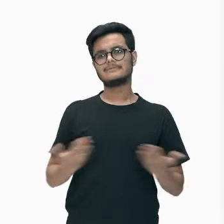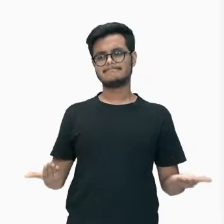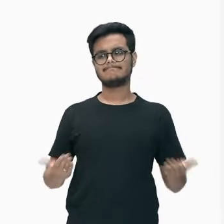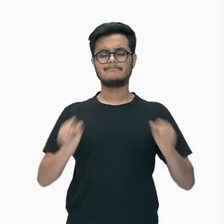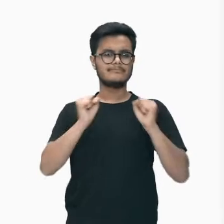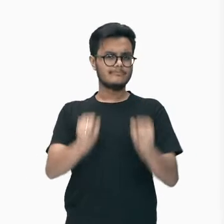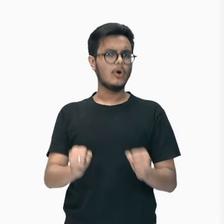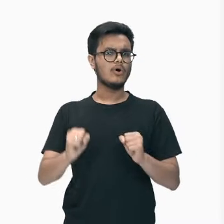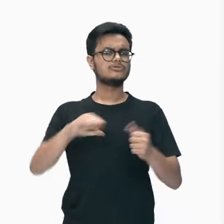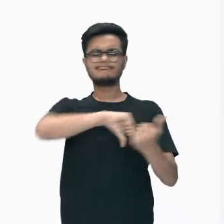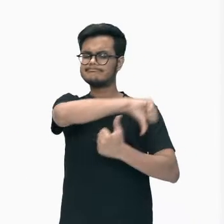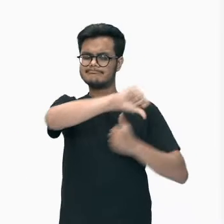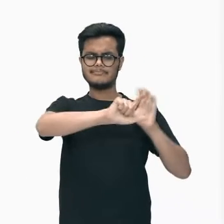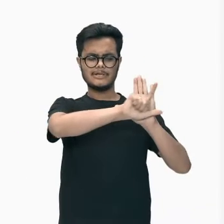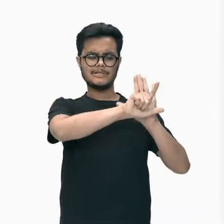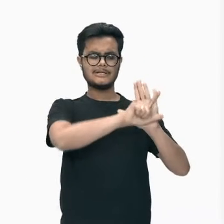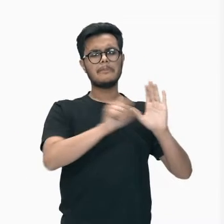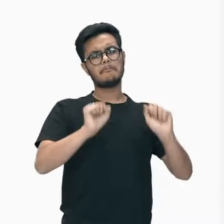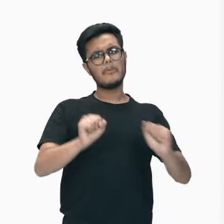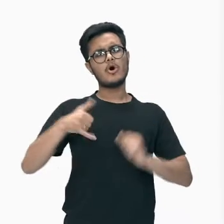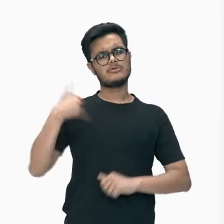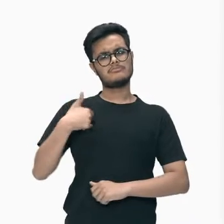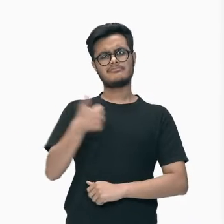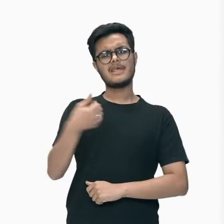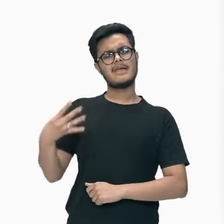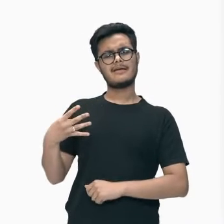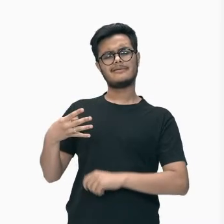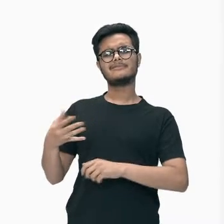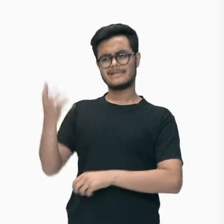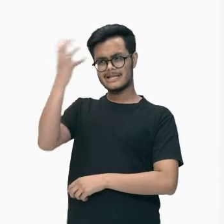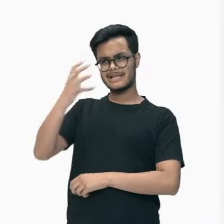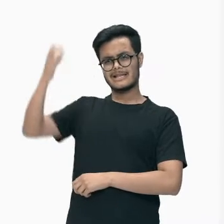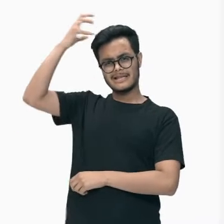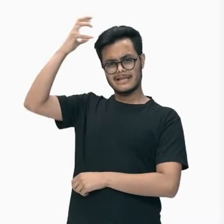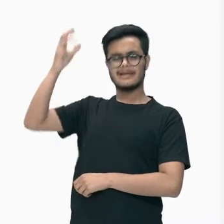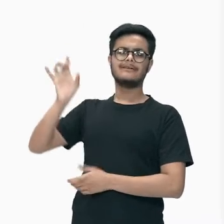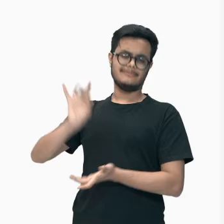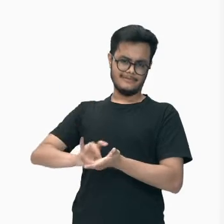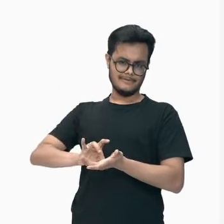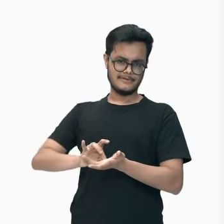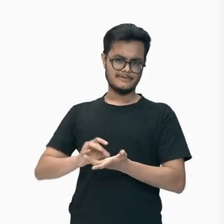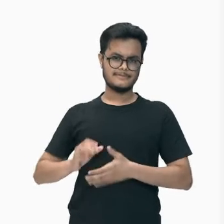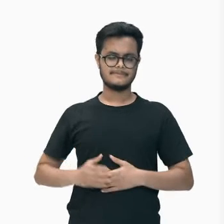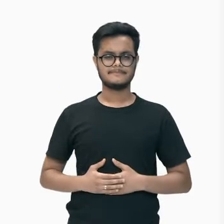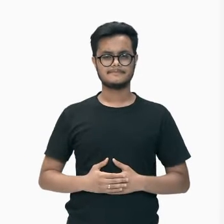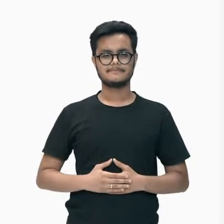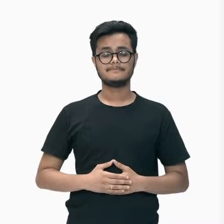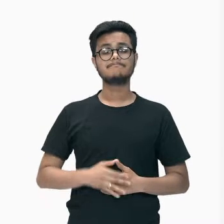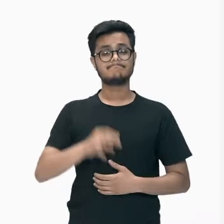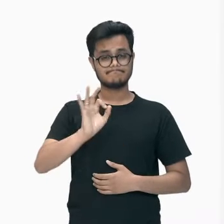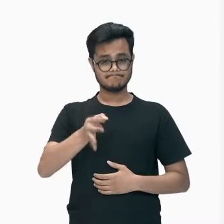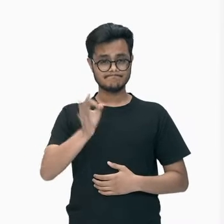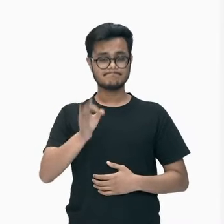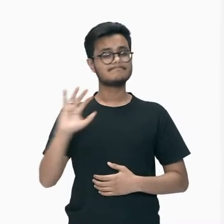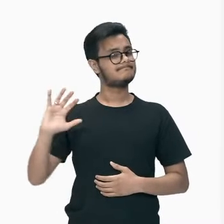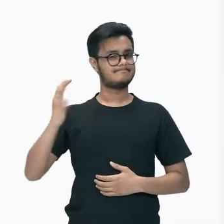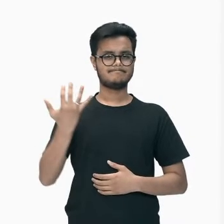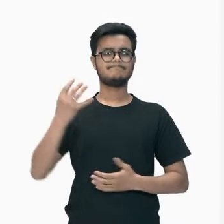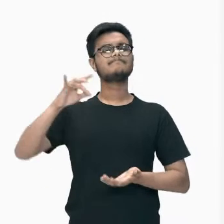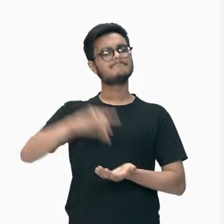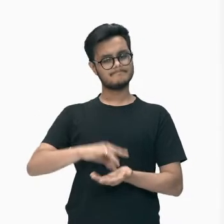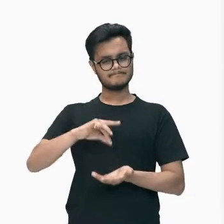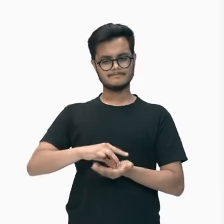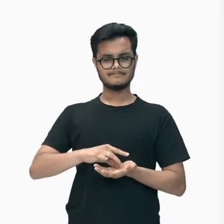agora a Constituição permite que ele assuma com menos de 18 anos. E assim foi feito. E aí, então, ele